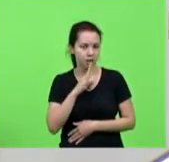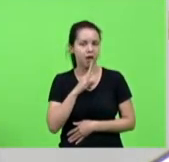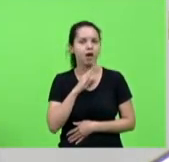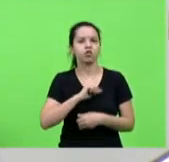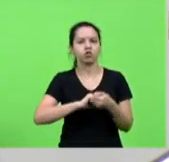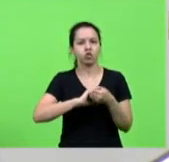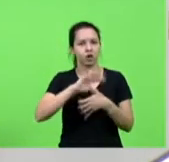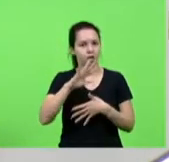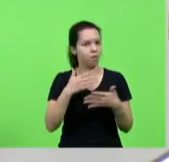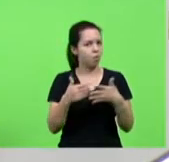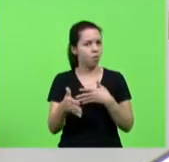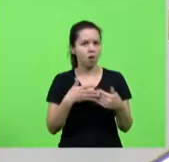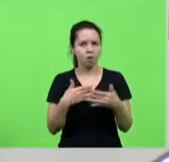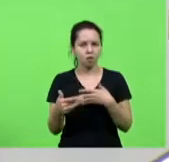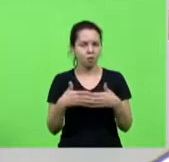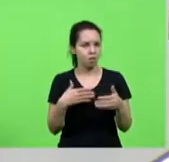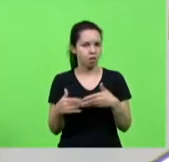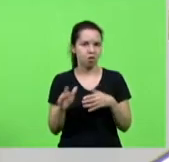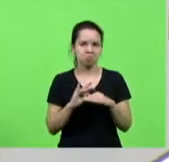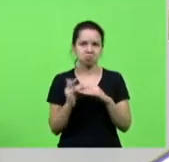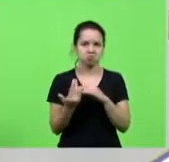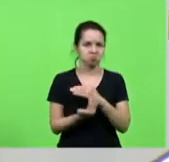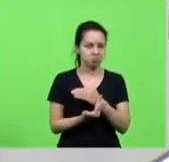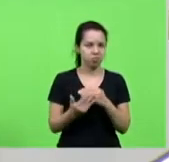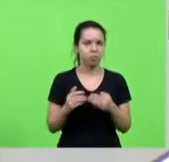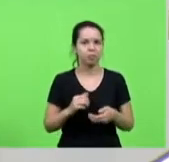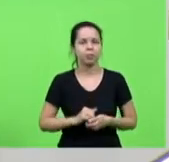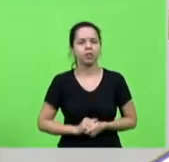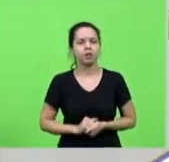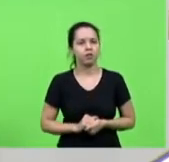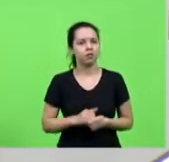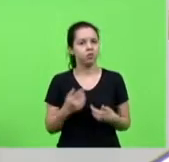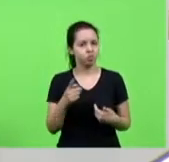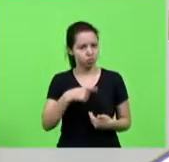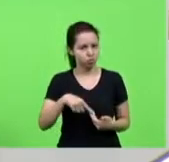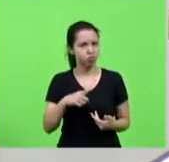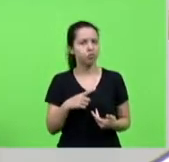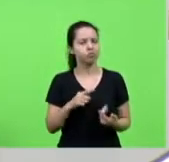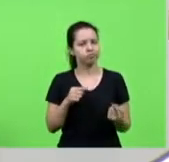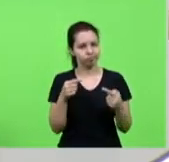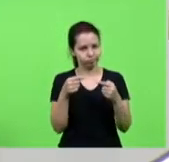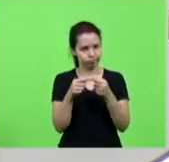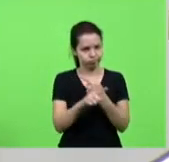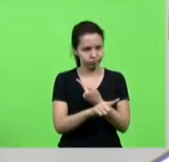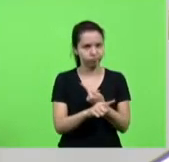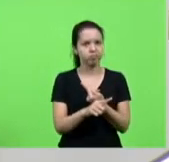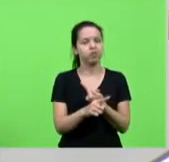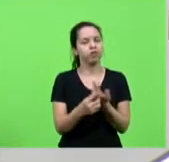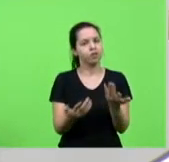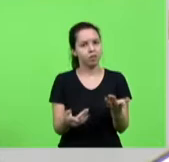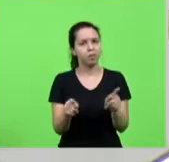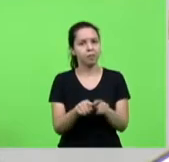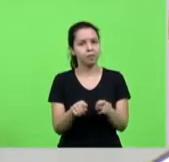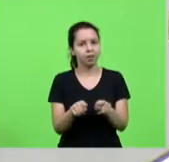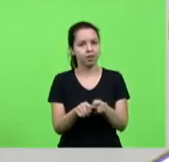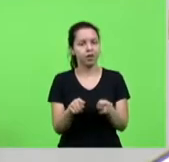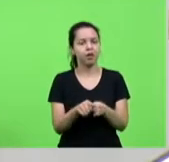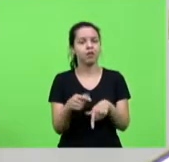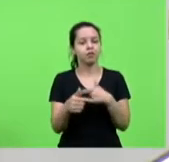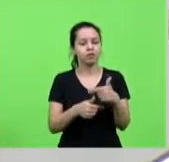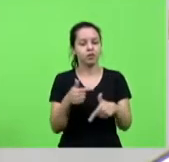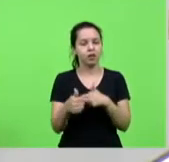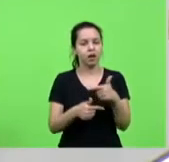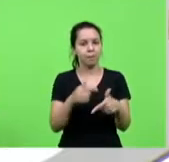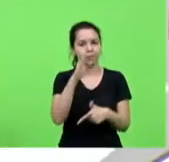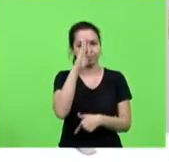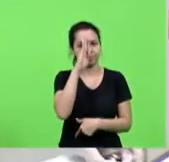qualquer plataforma. Então, tudo isso aí já seria questionável e coroamos o trabalho aqui com a cereja do bolo, que é a matéria